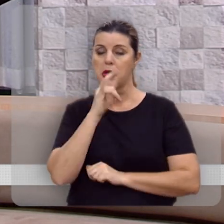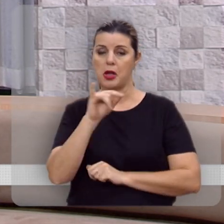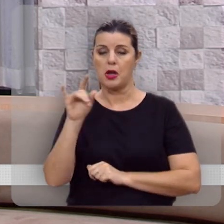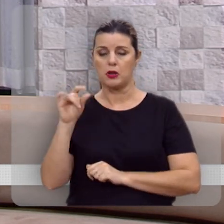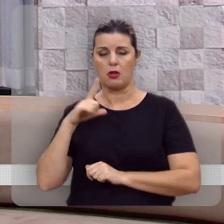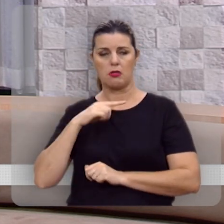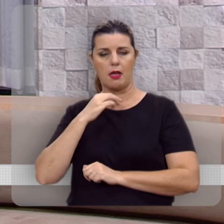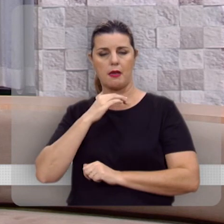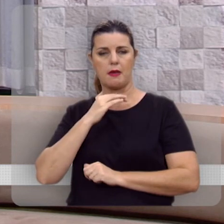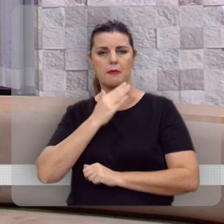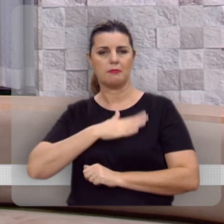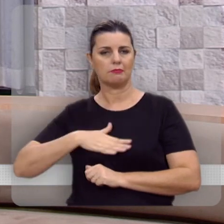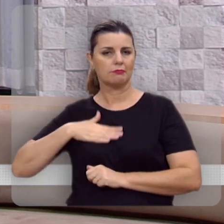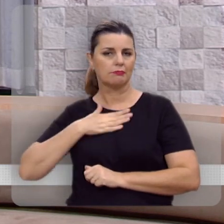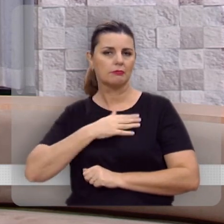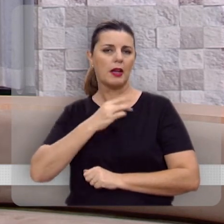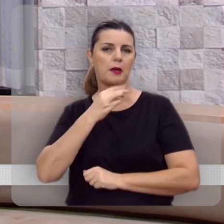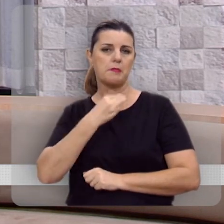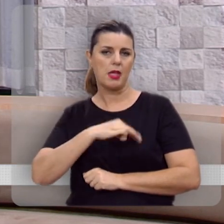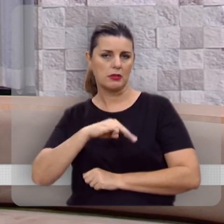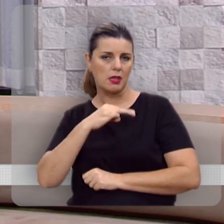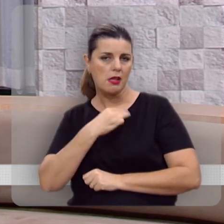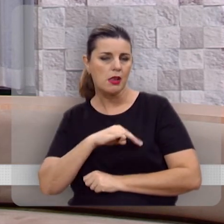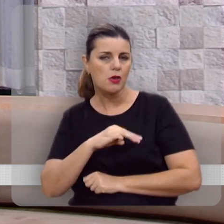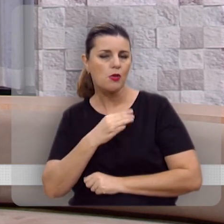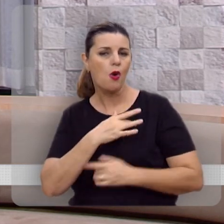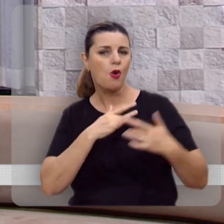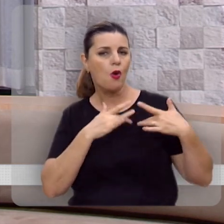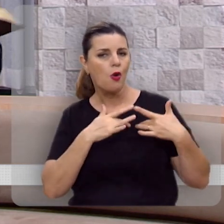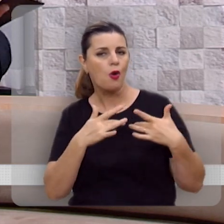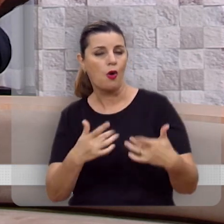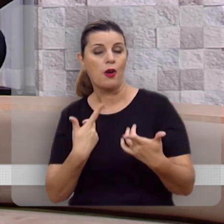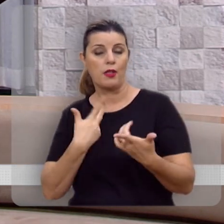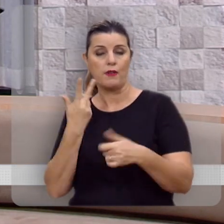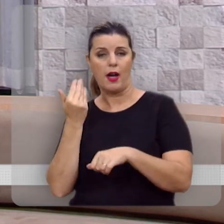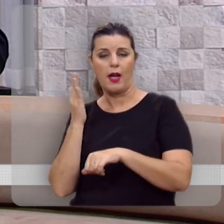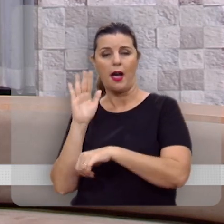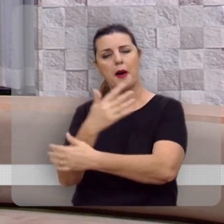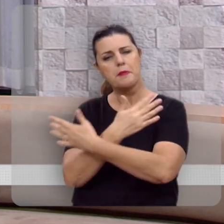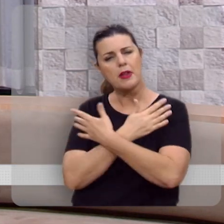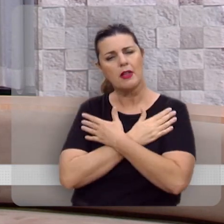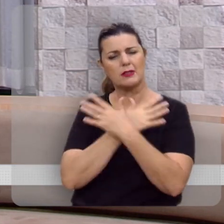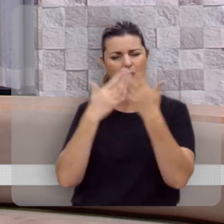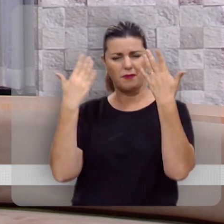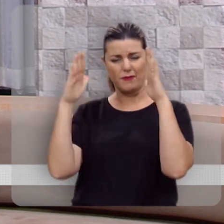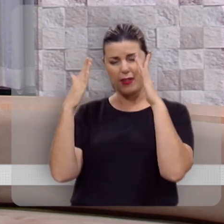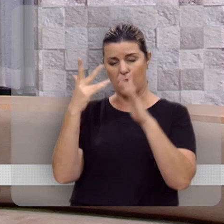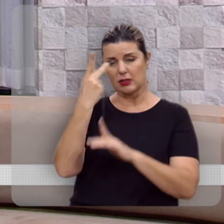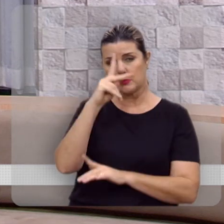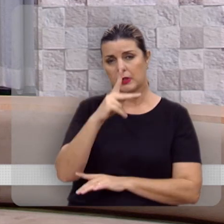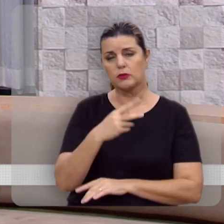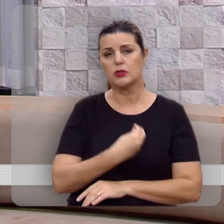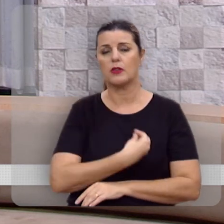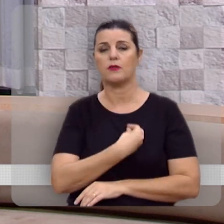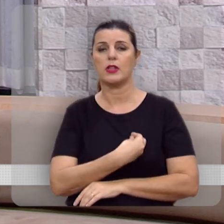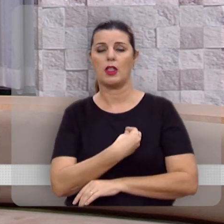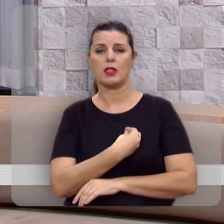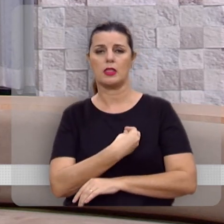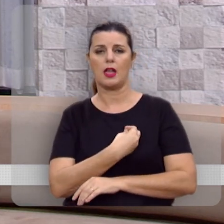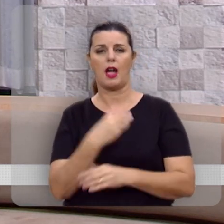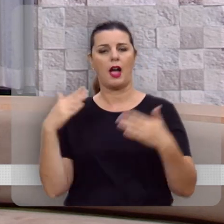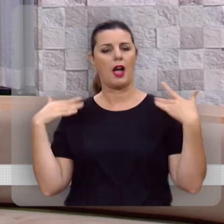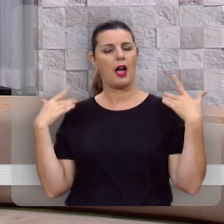e tem prazer na misericórdia. Ele vai abraçar você. Ele vai festejar a sua volta. Ele vai se